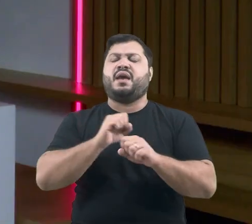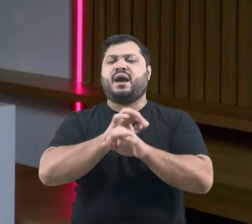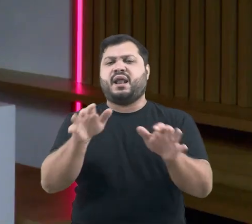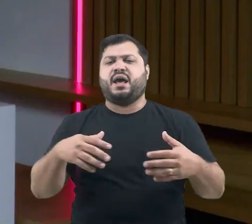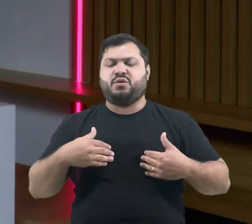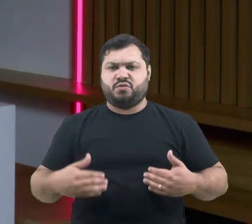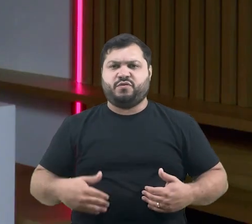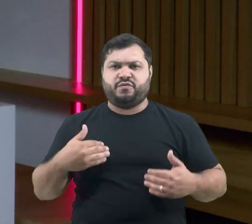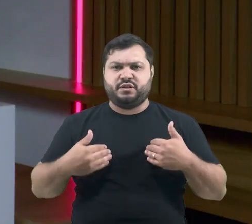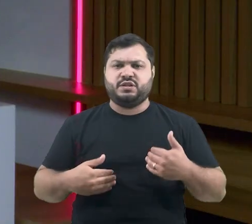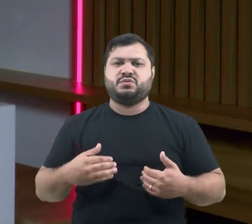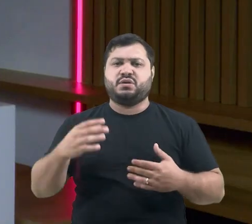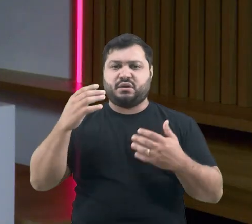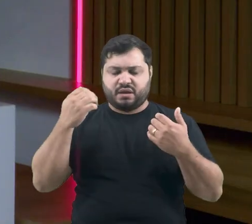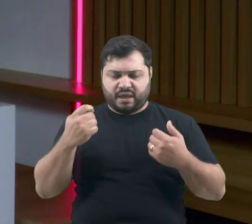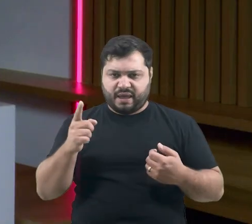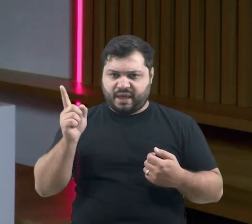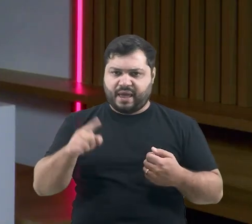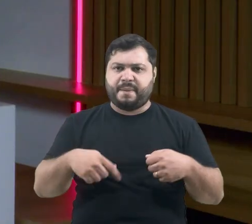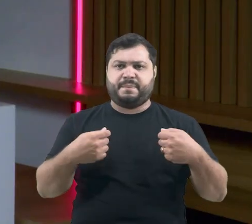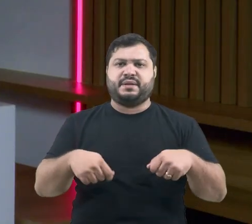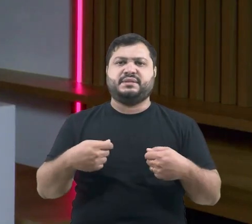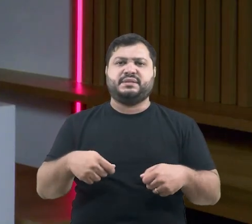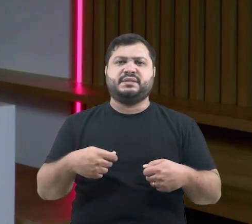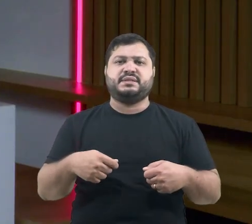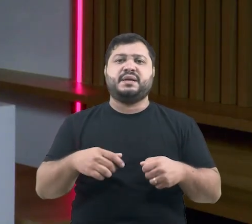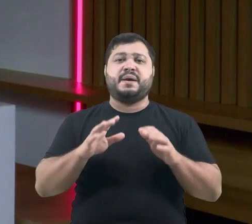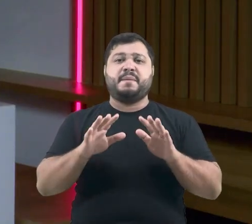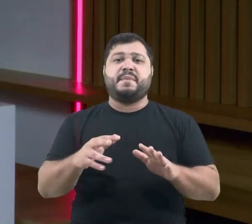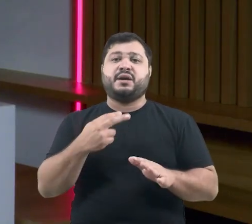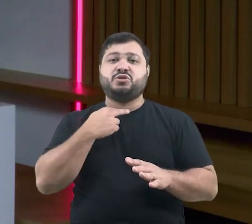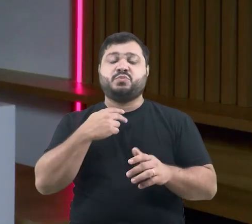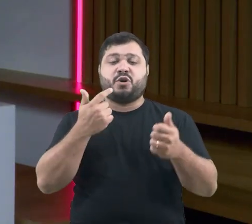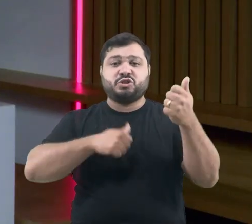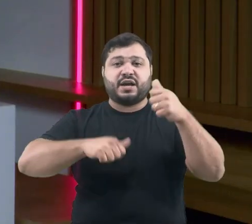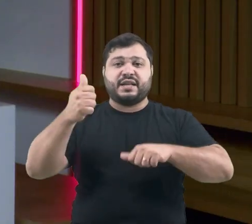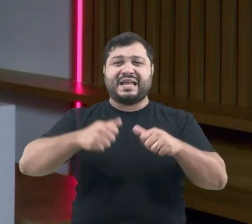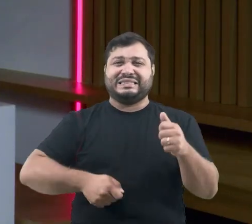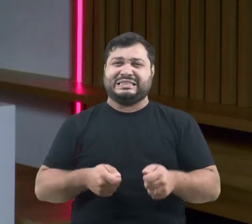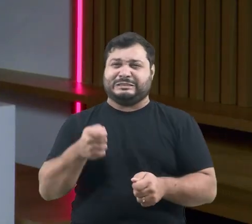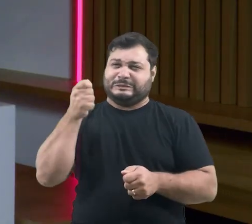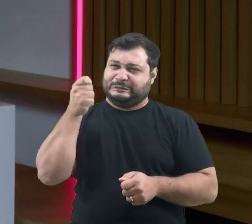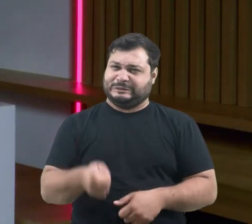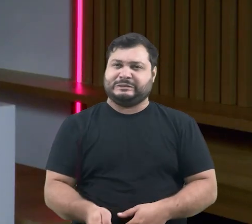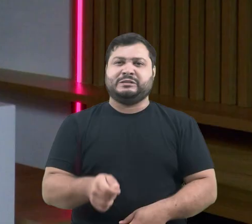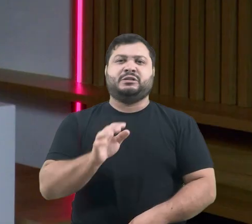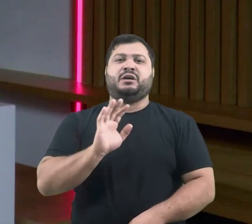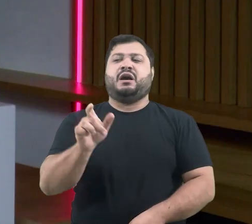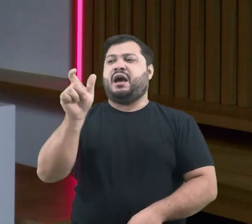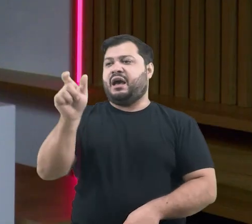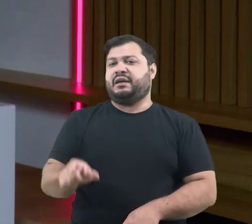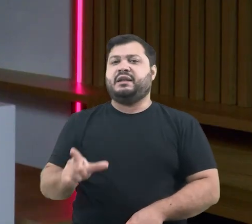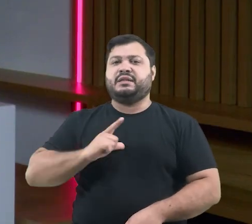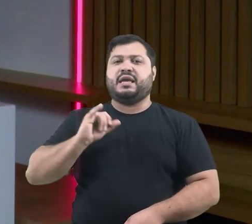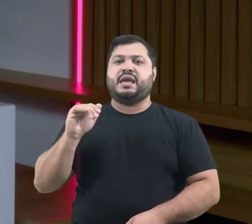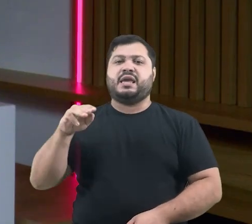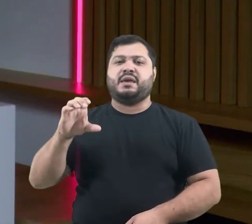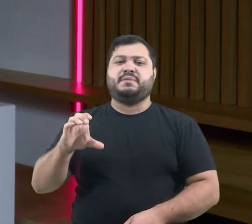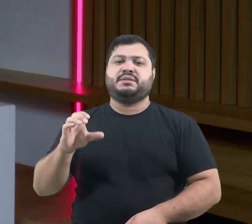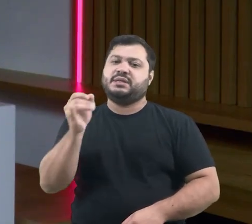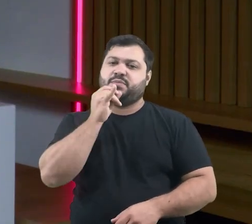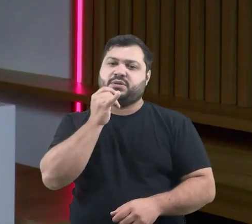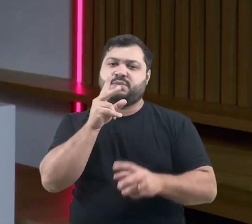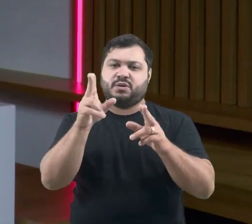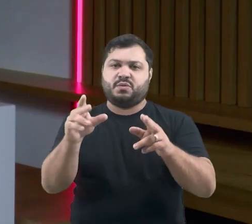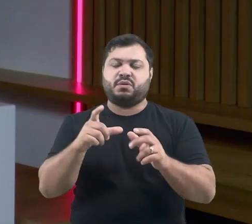que o condicionamento físico, essa compleição física, ela é necessária. Agora, não pode ser analisado a ferro e fogo. Simplesmente aquele que tem um IMC,